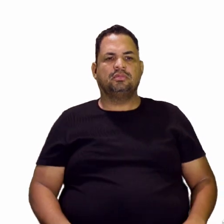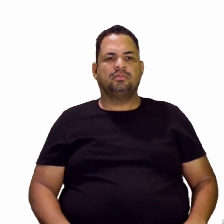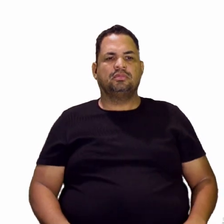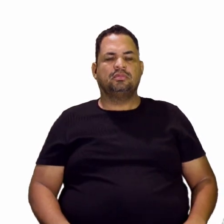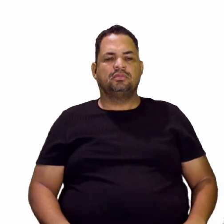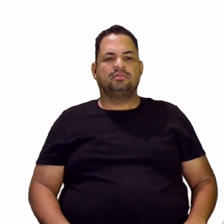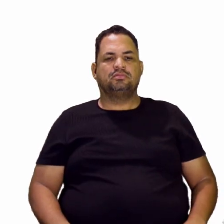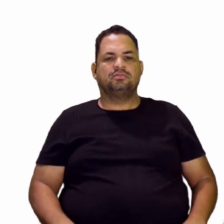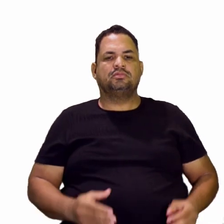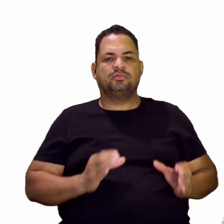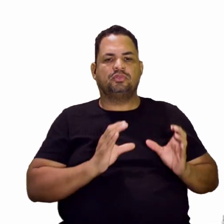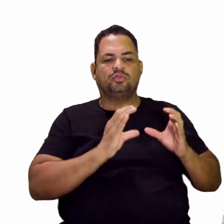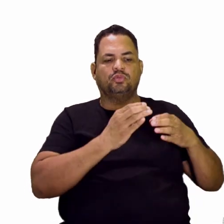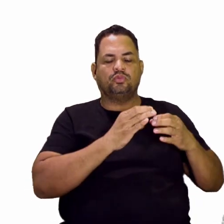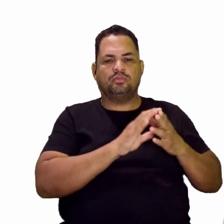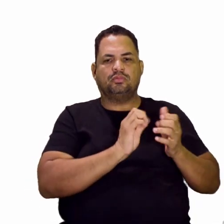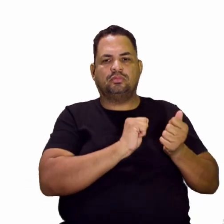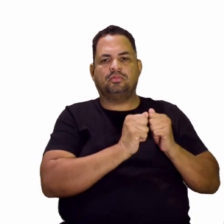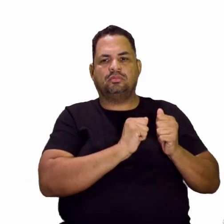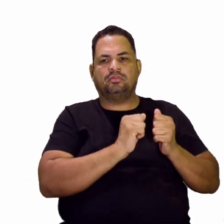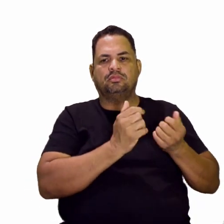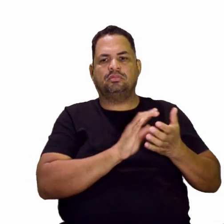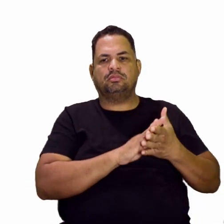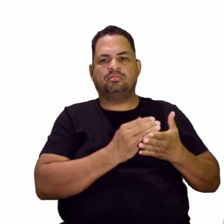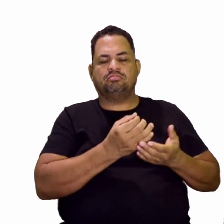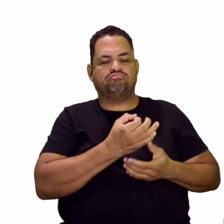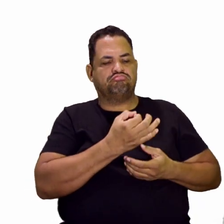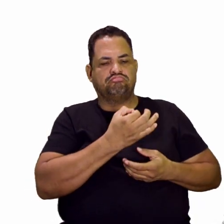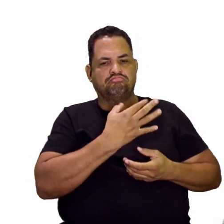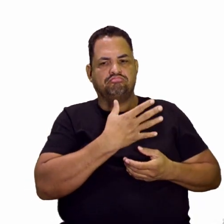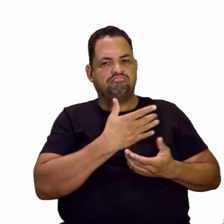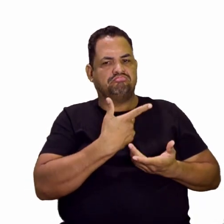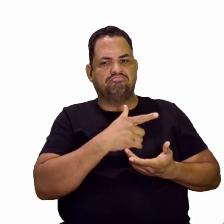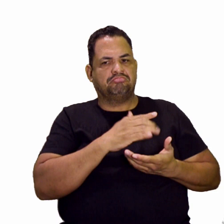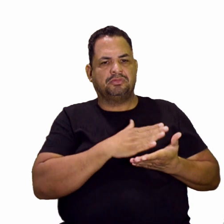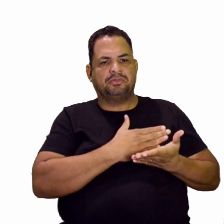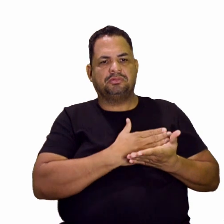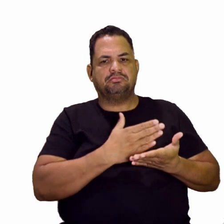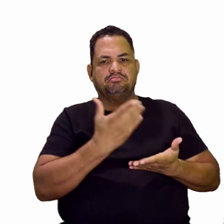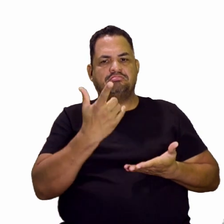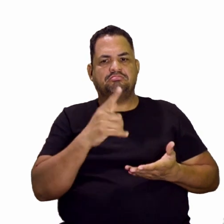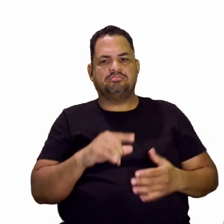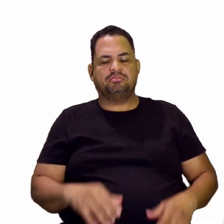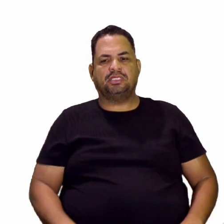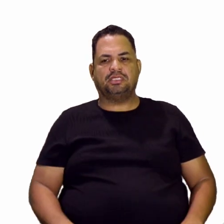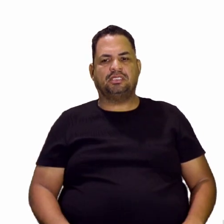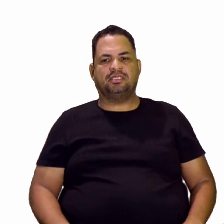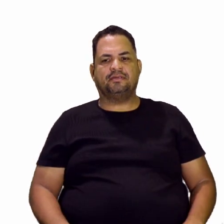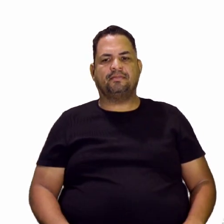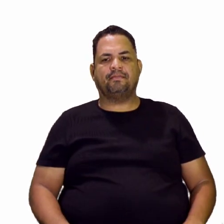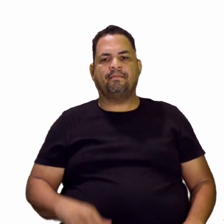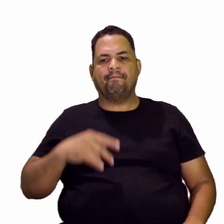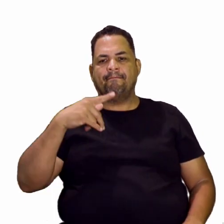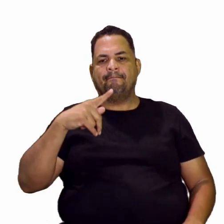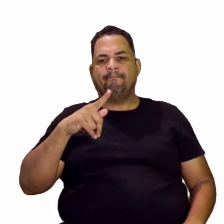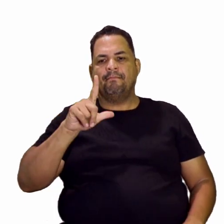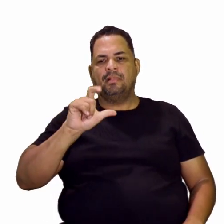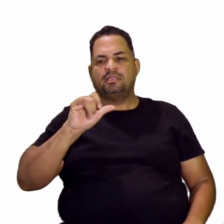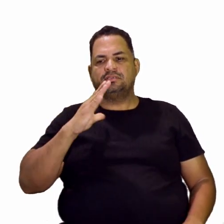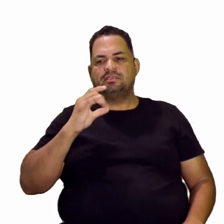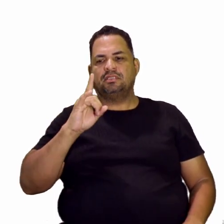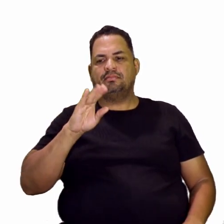Aos animais do grupo controle é dado um medicamento sem nenhum efeito. Isso aqui é interessante, pessoal. Chama